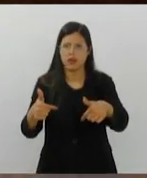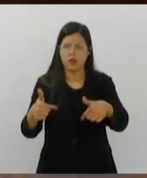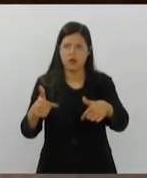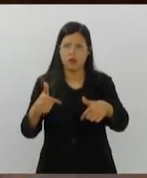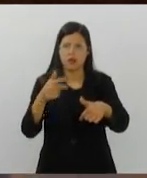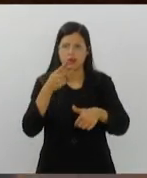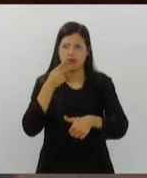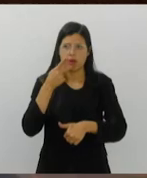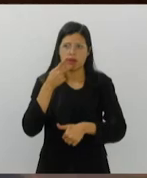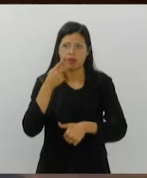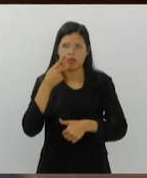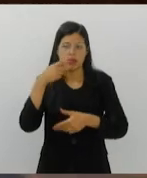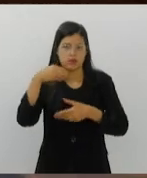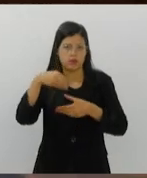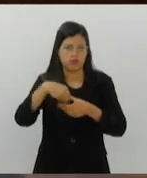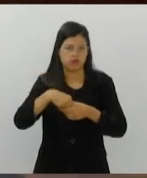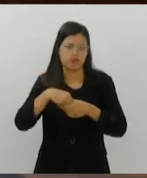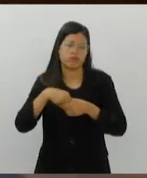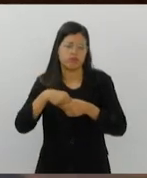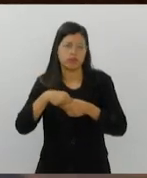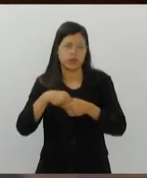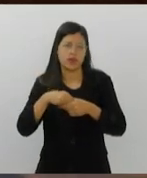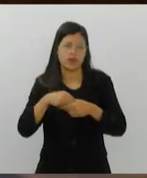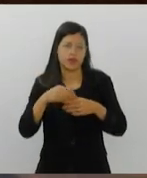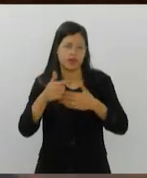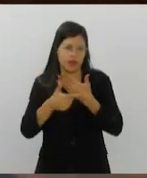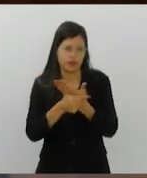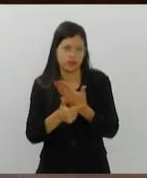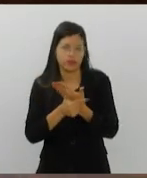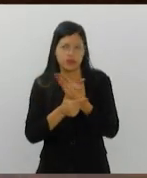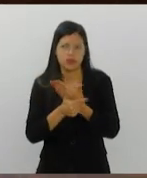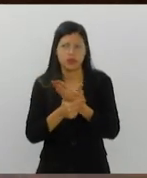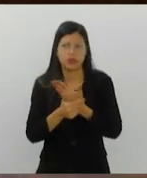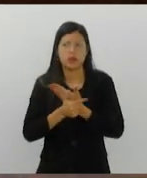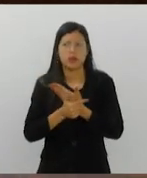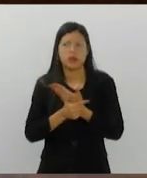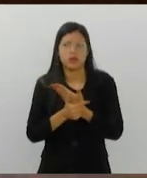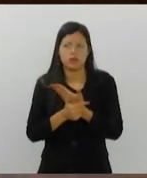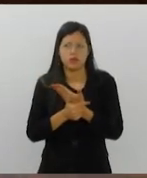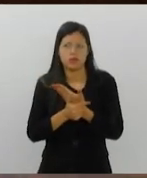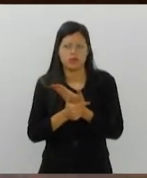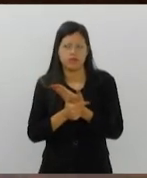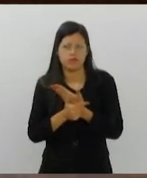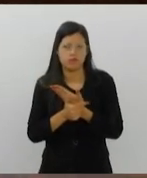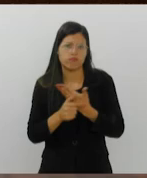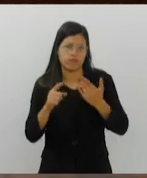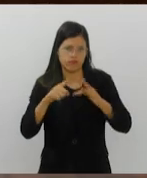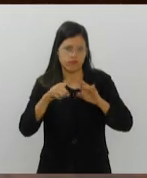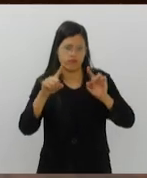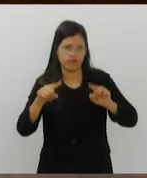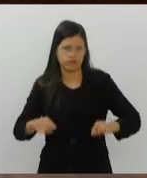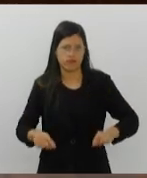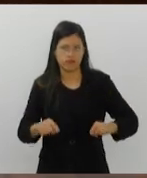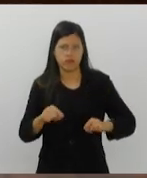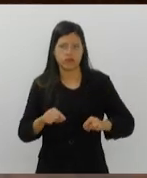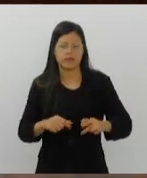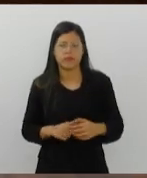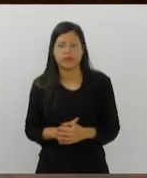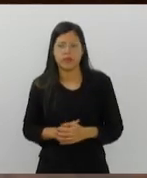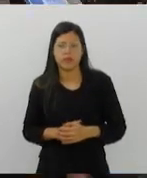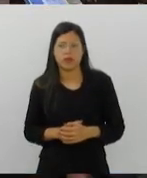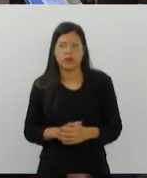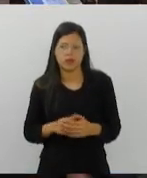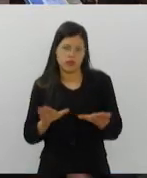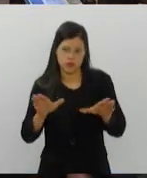supracitadas aí dentro das suas atribuições todas que são colocadas dentro do corpo técnico da